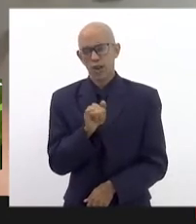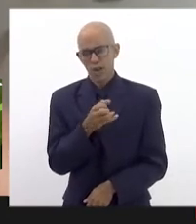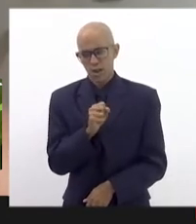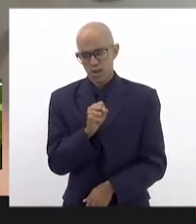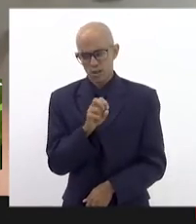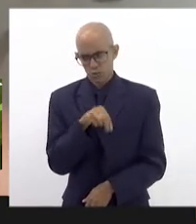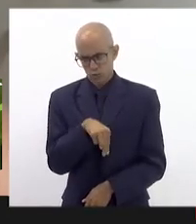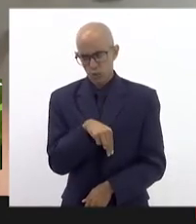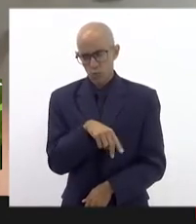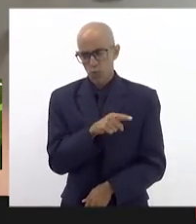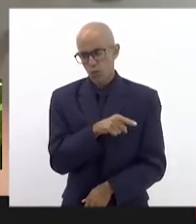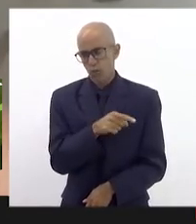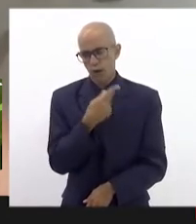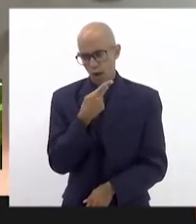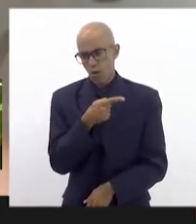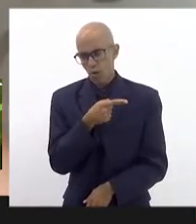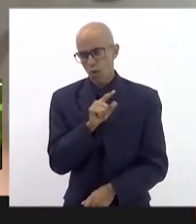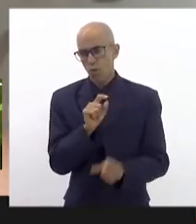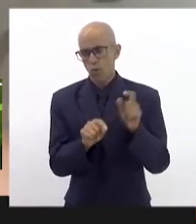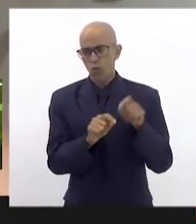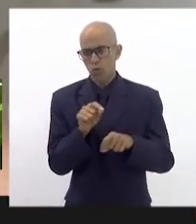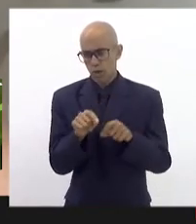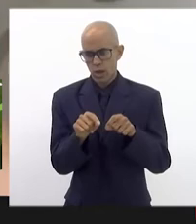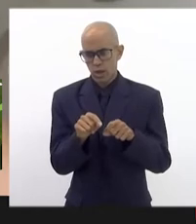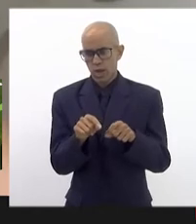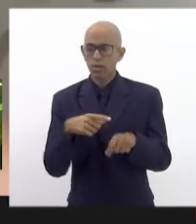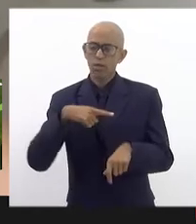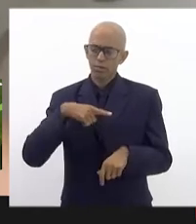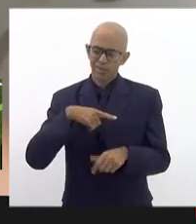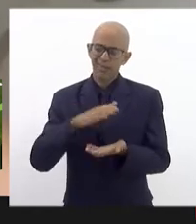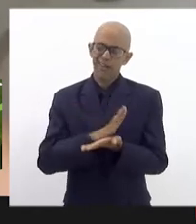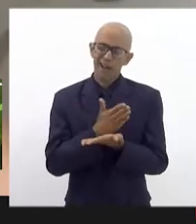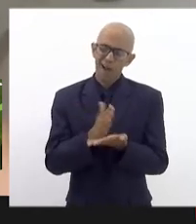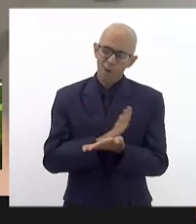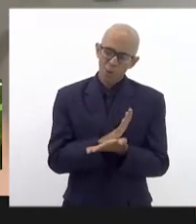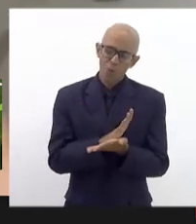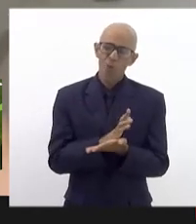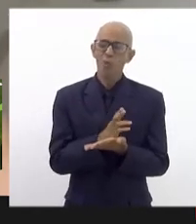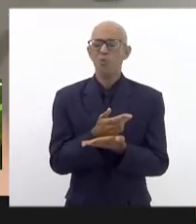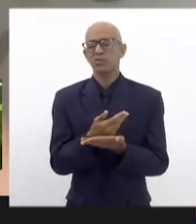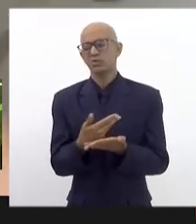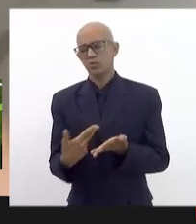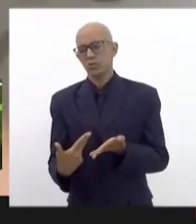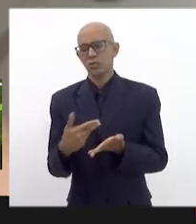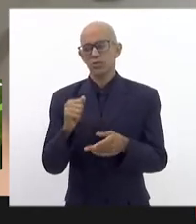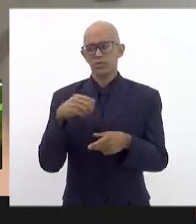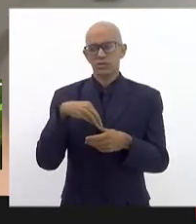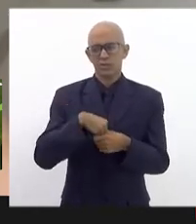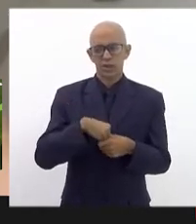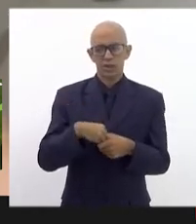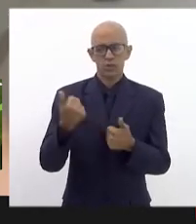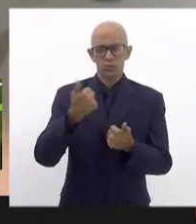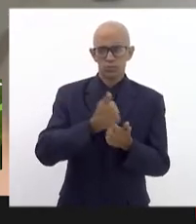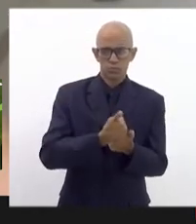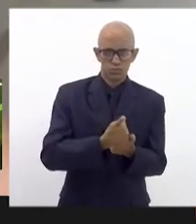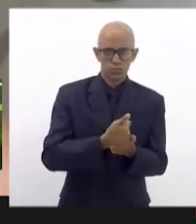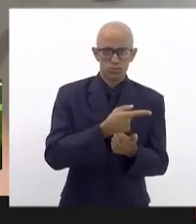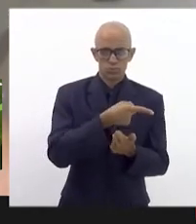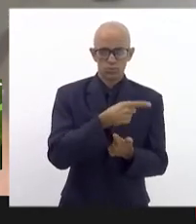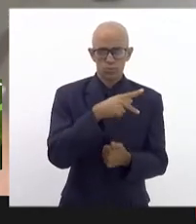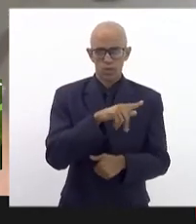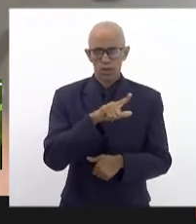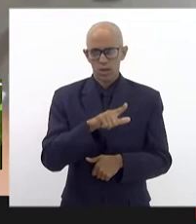né, acho que existem alguns pontos dentro do substitutivo ao